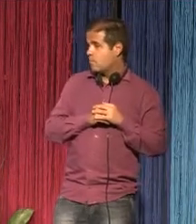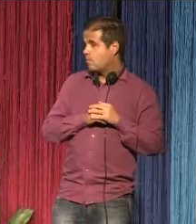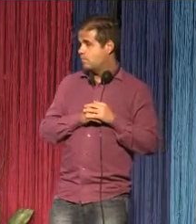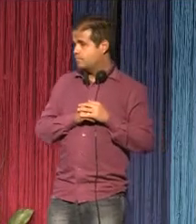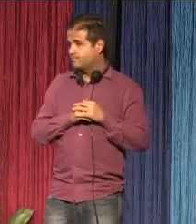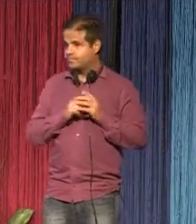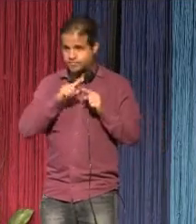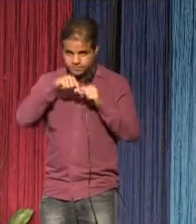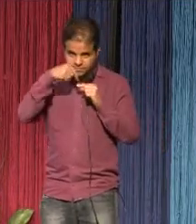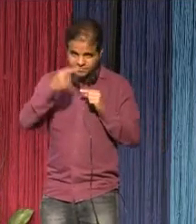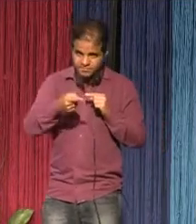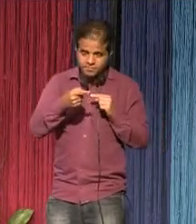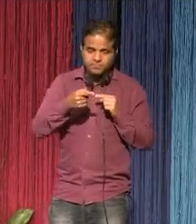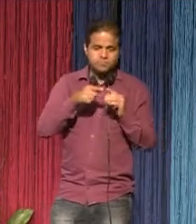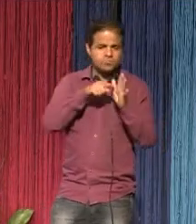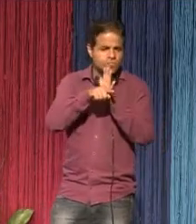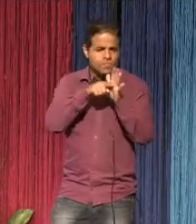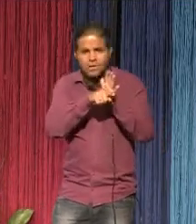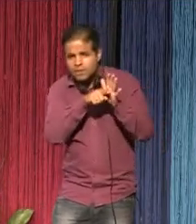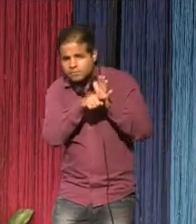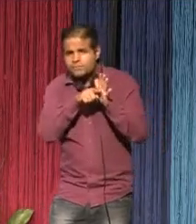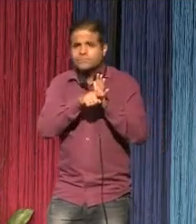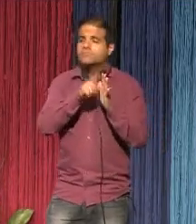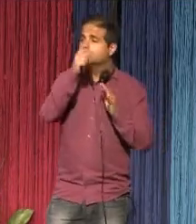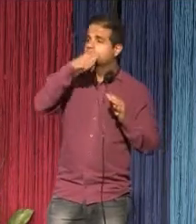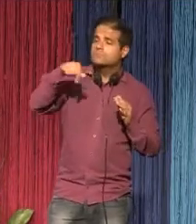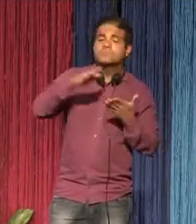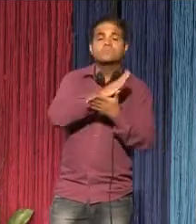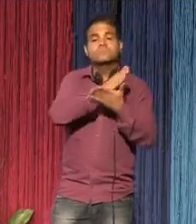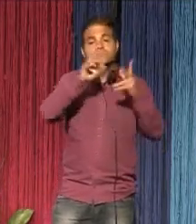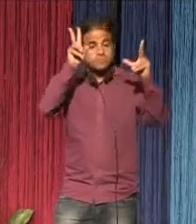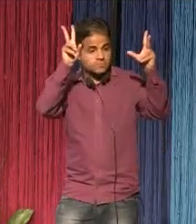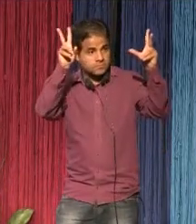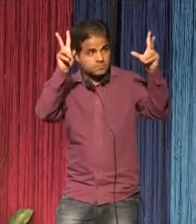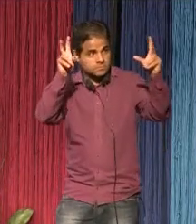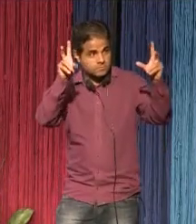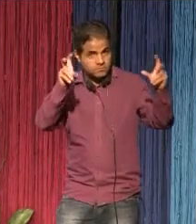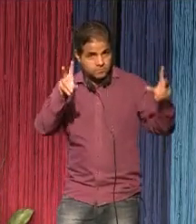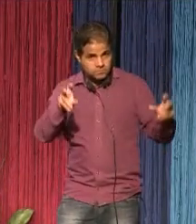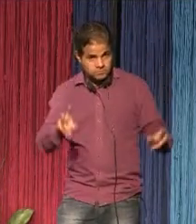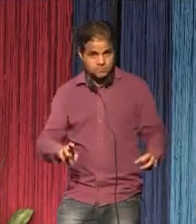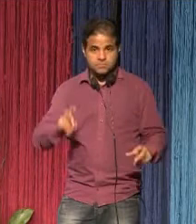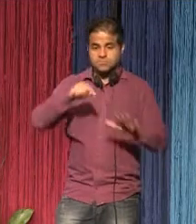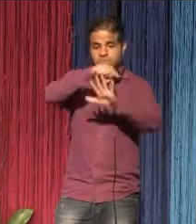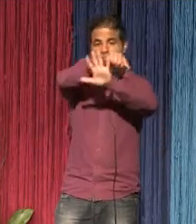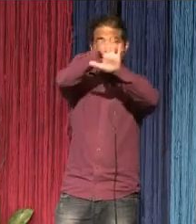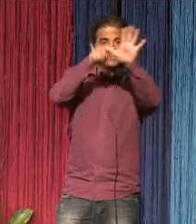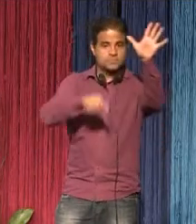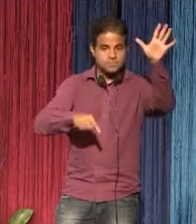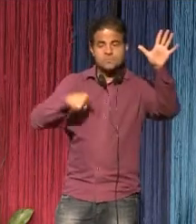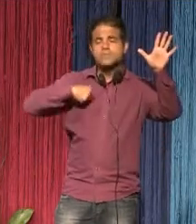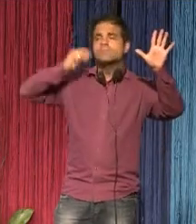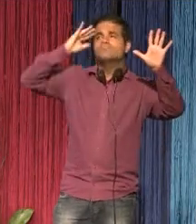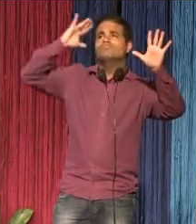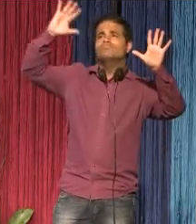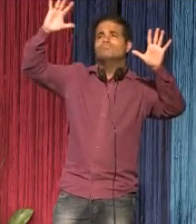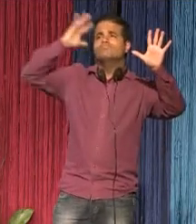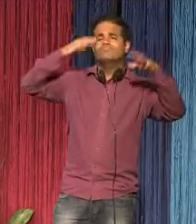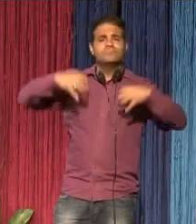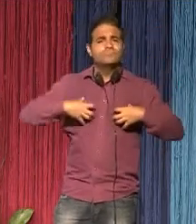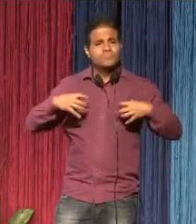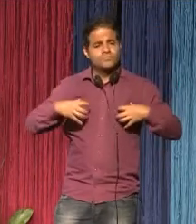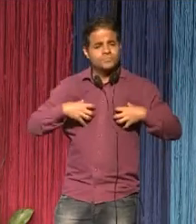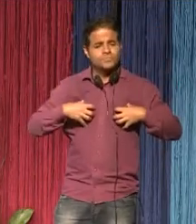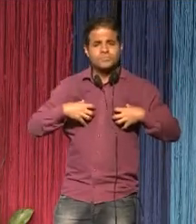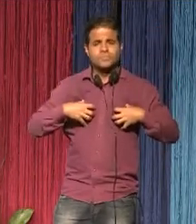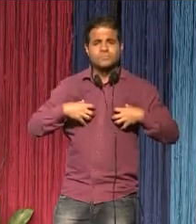e aí depois eu vou analisar alguns tópicos desses 5 que eu pensei, de forma mais